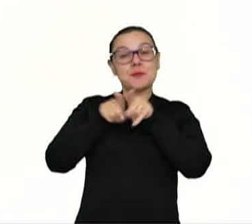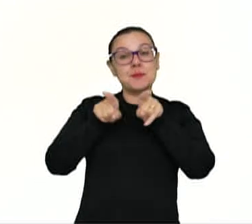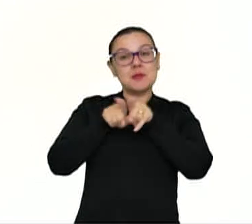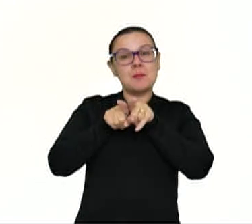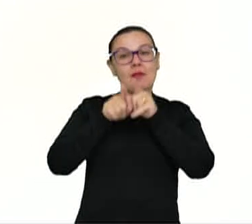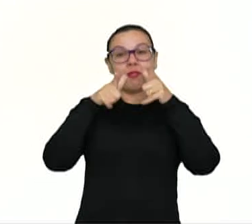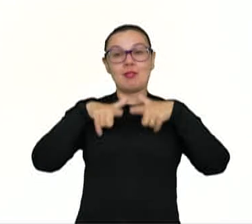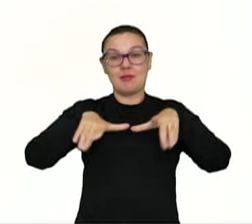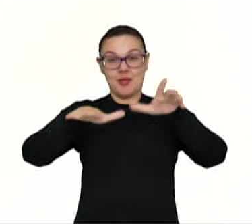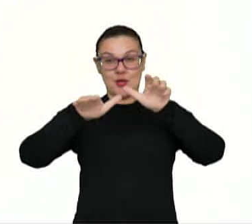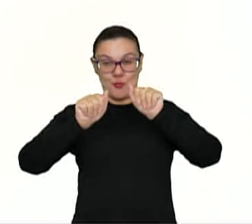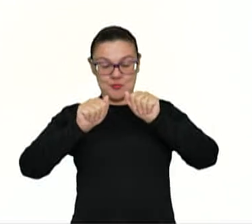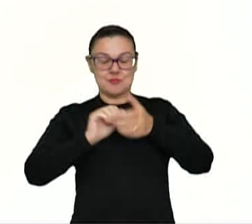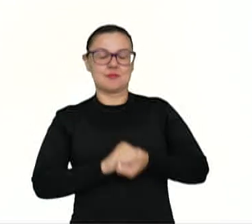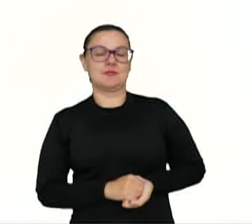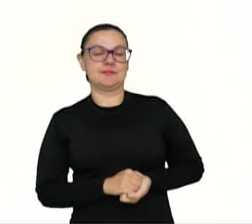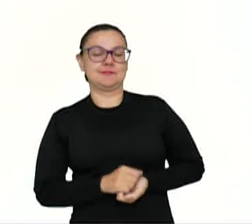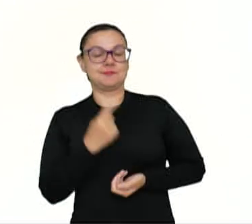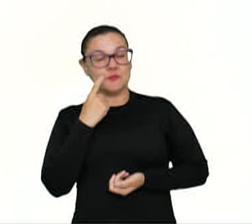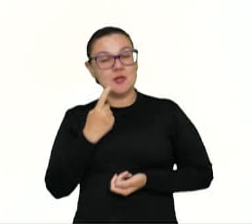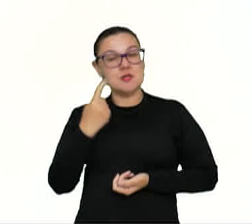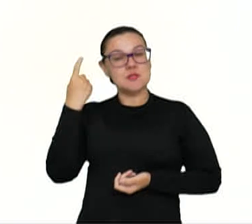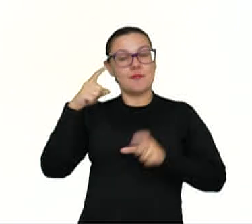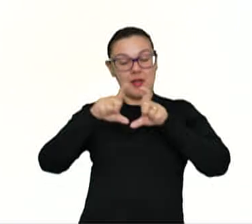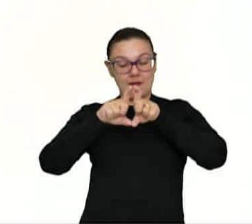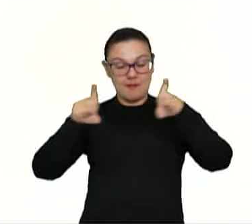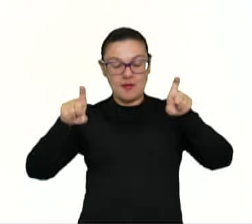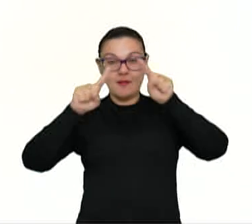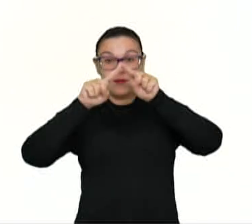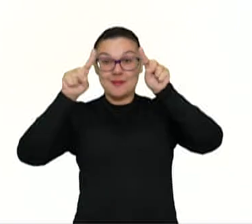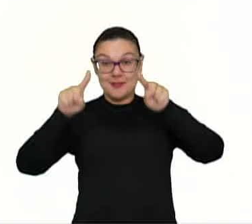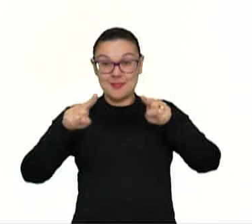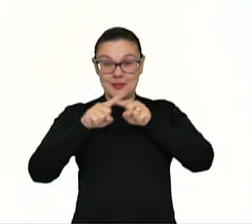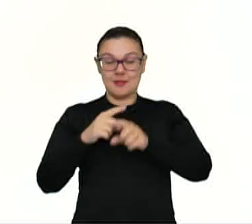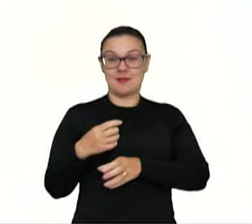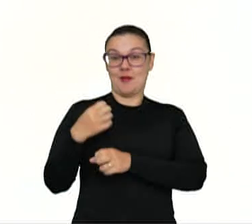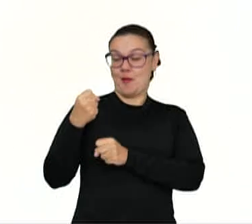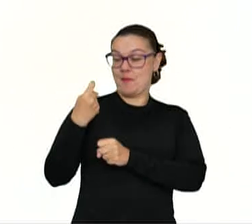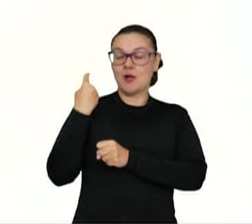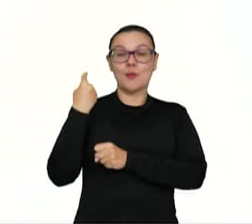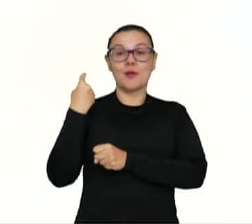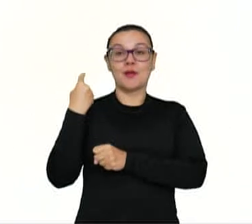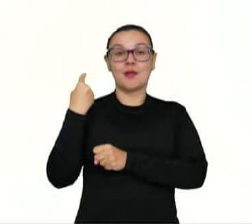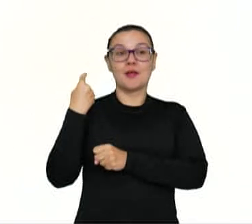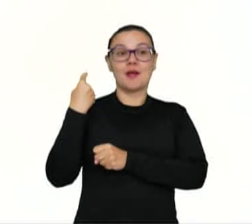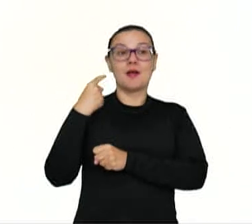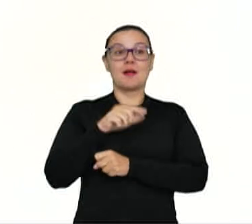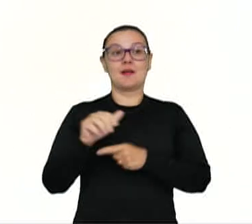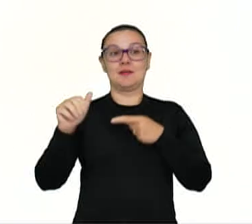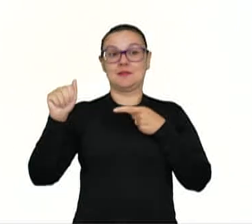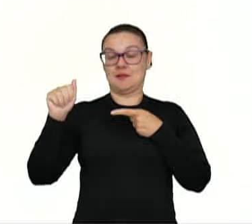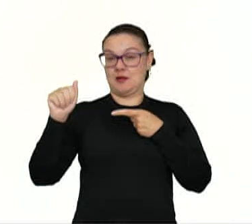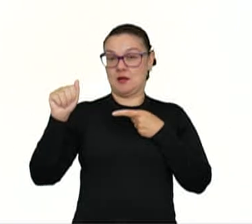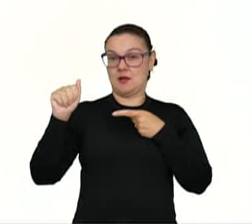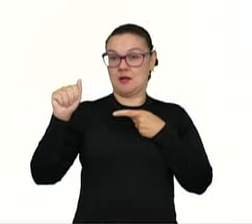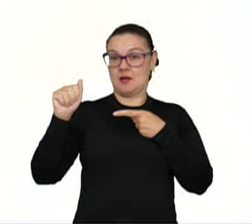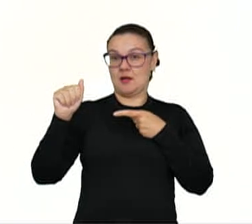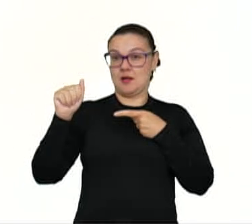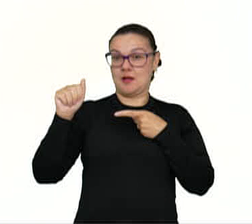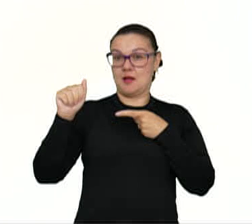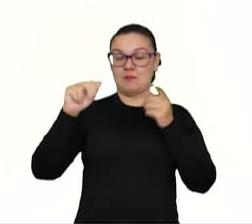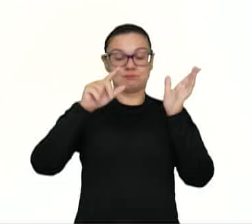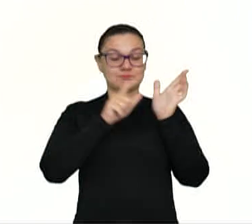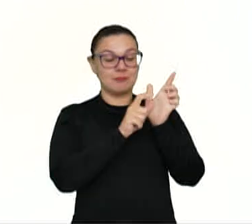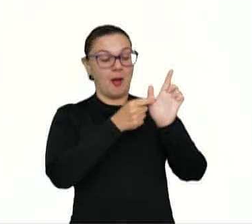recursos linguísticos. No contexto da ilustração, a frase proferida recorre a: letra A, A polissemia